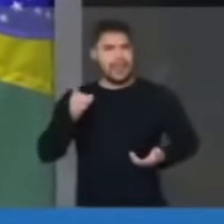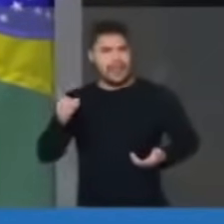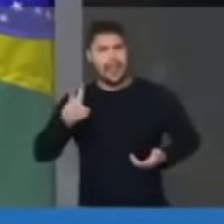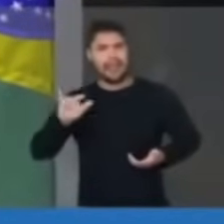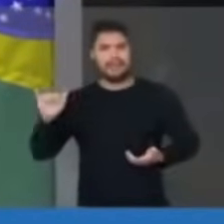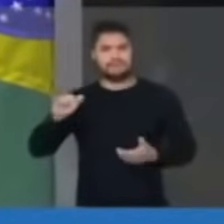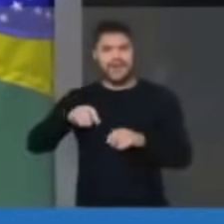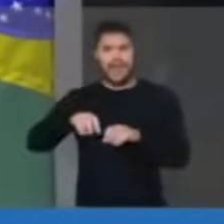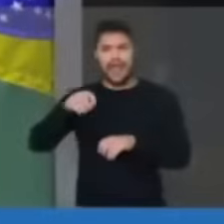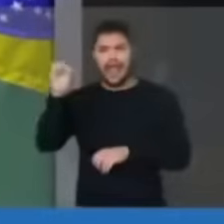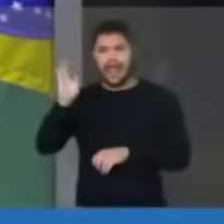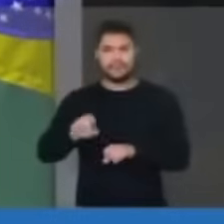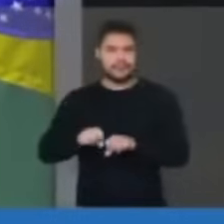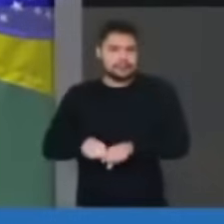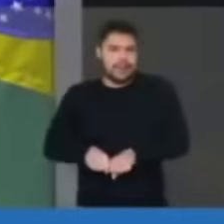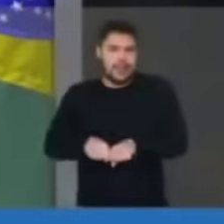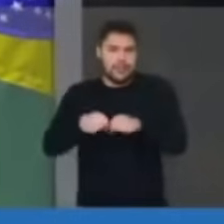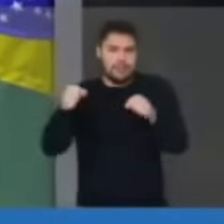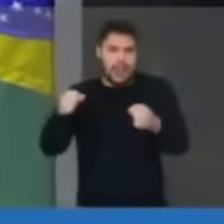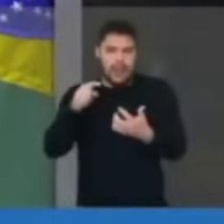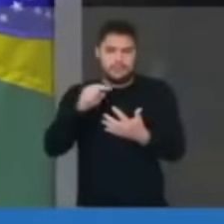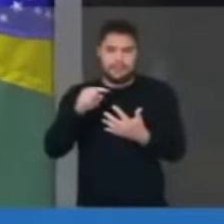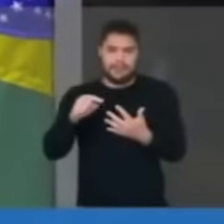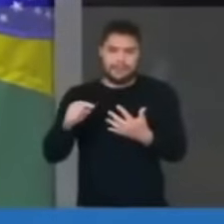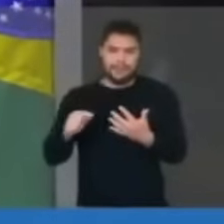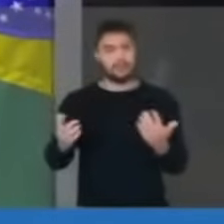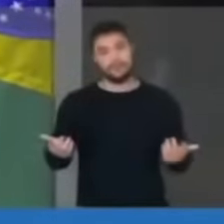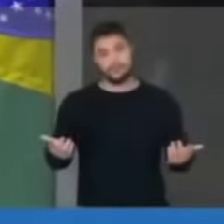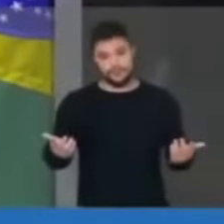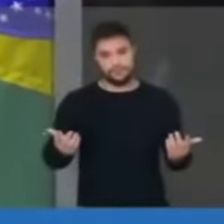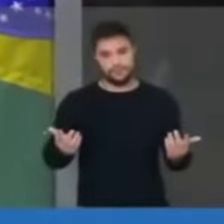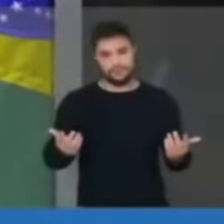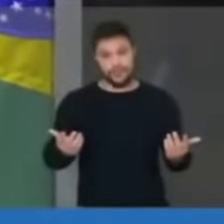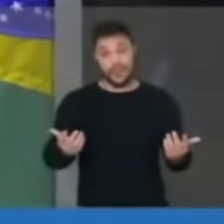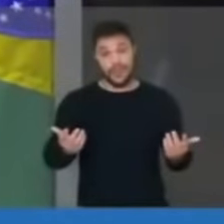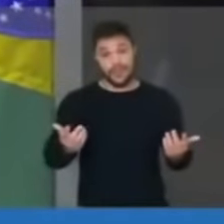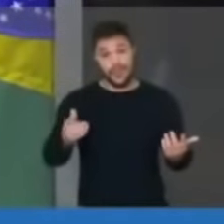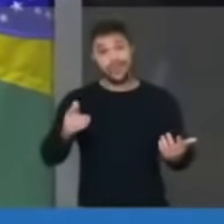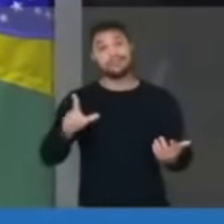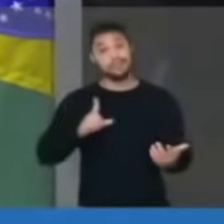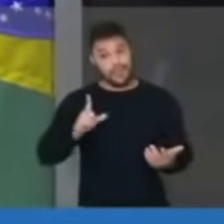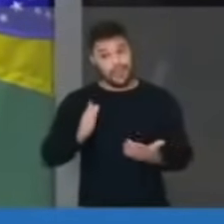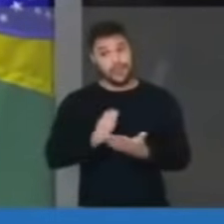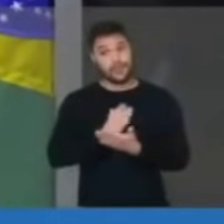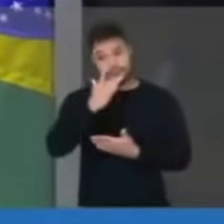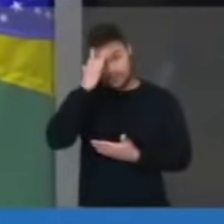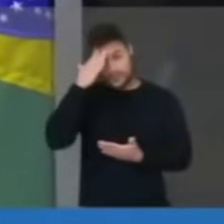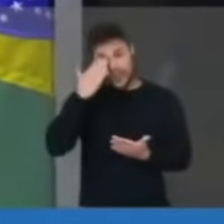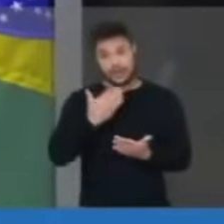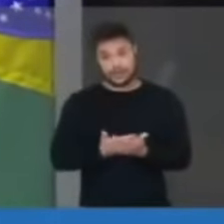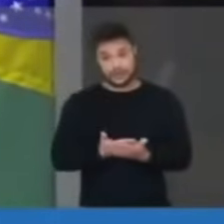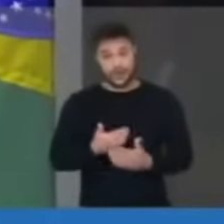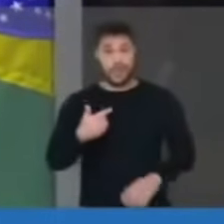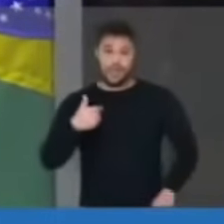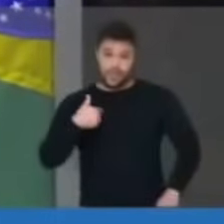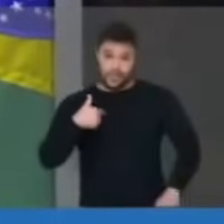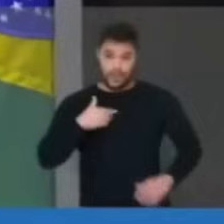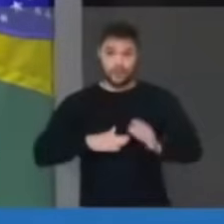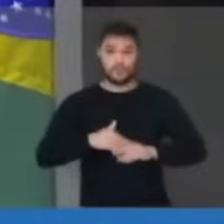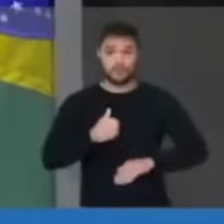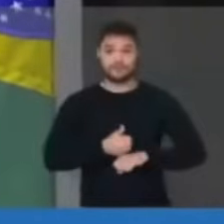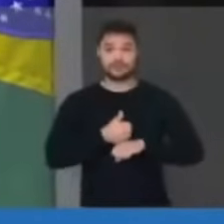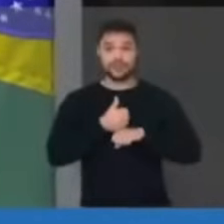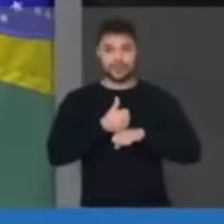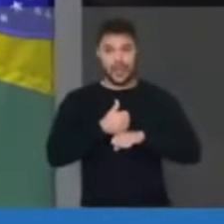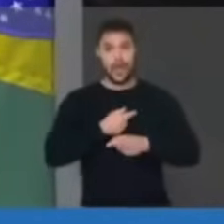país à bancarrota e bababá, e bababá. E tem quem acredite, mas eu, como um economista